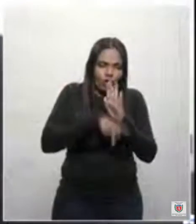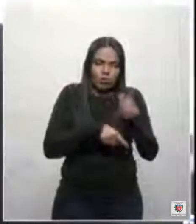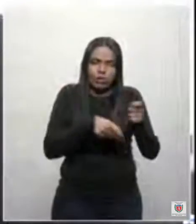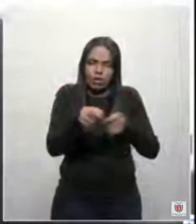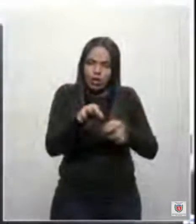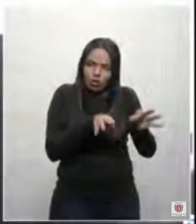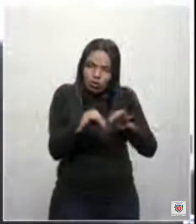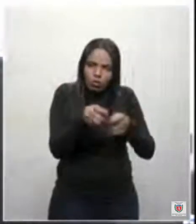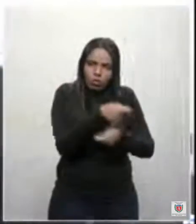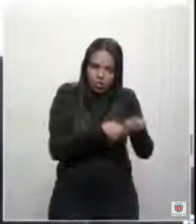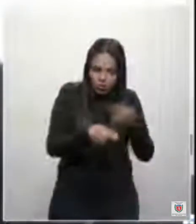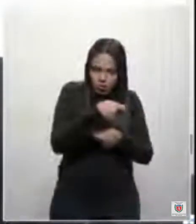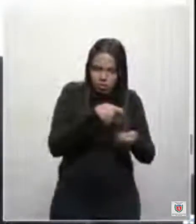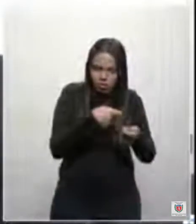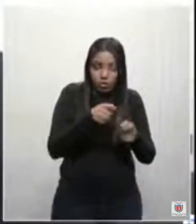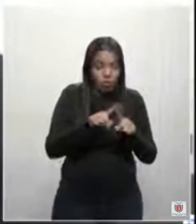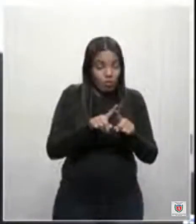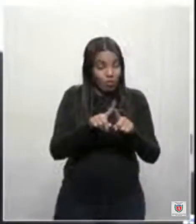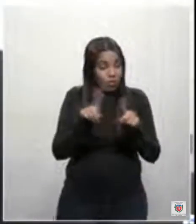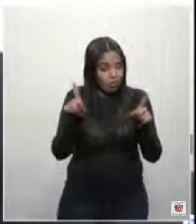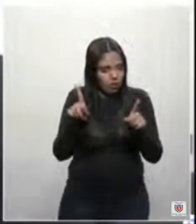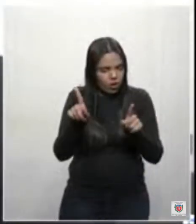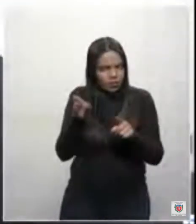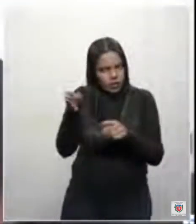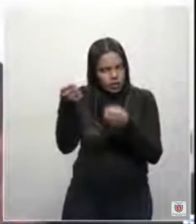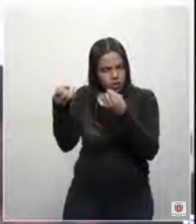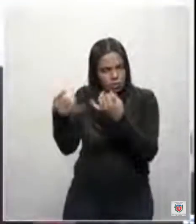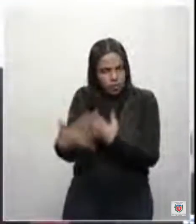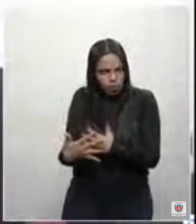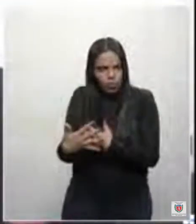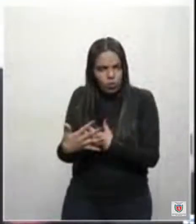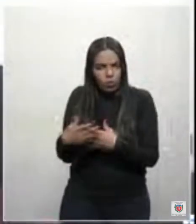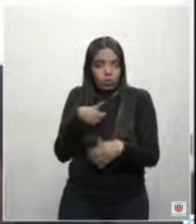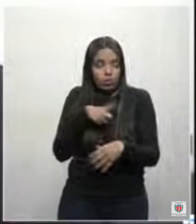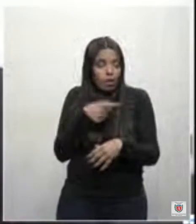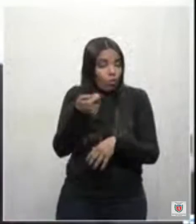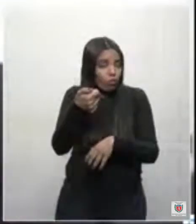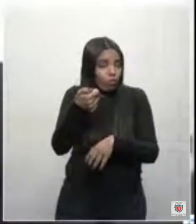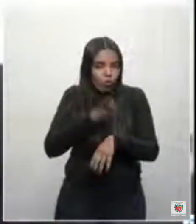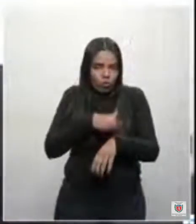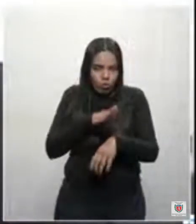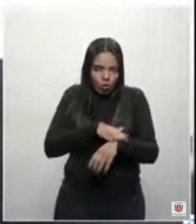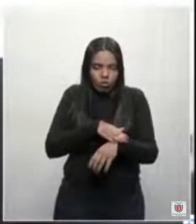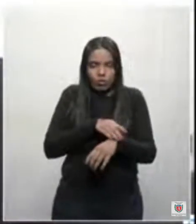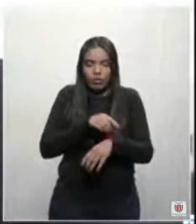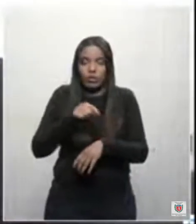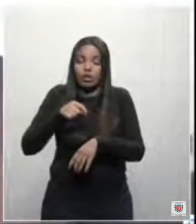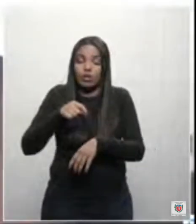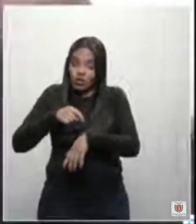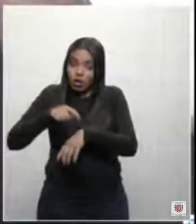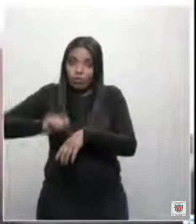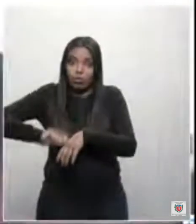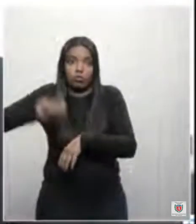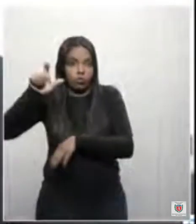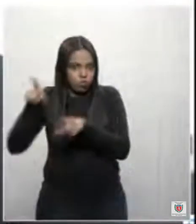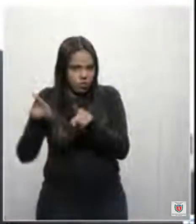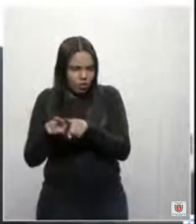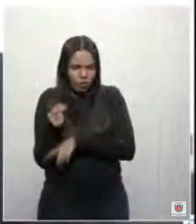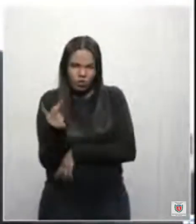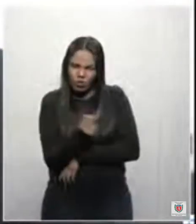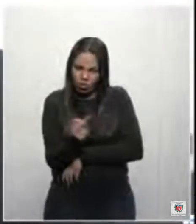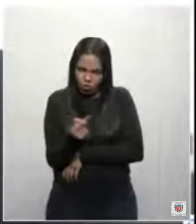Secretário, na concepção colocada por Vossa Excelência, o senhor trabalha curto prazo com longo prazo. Eu